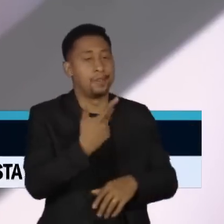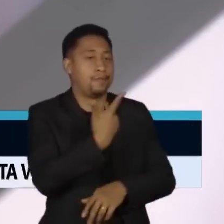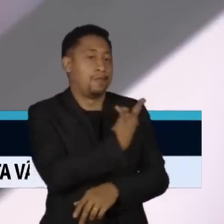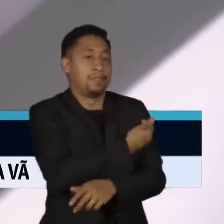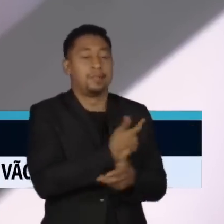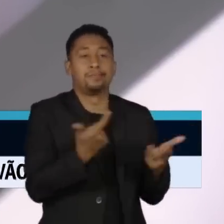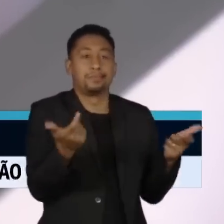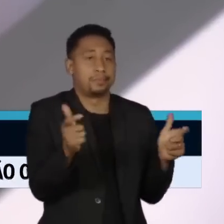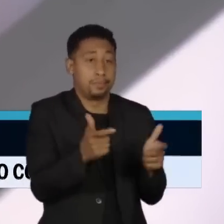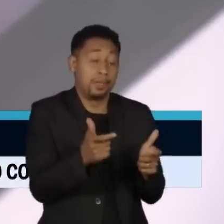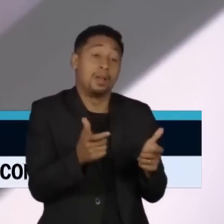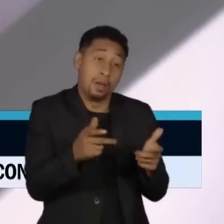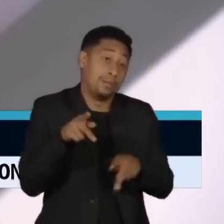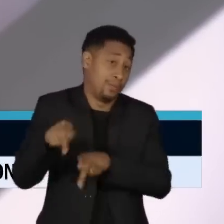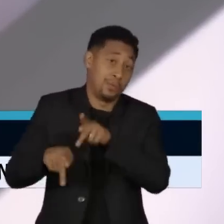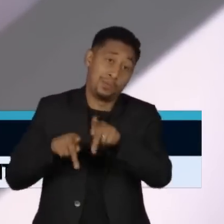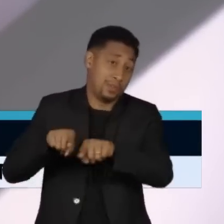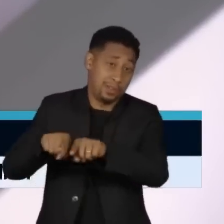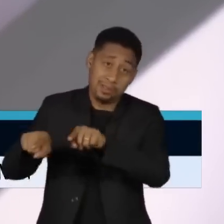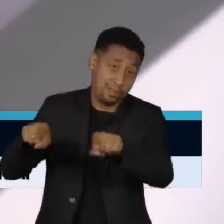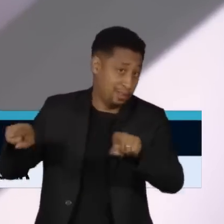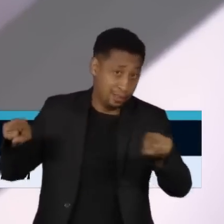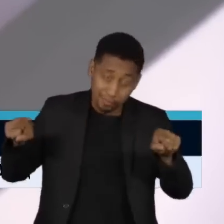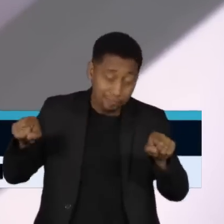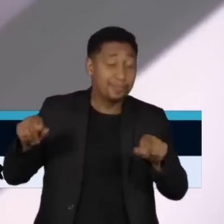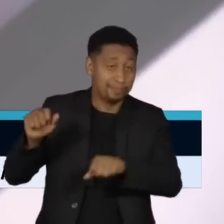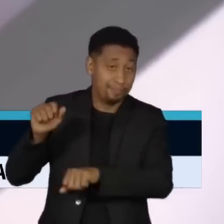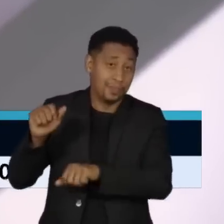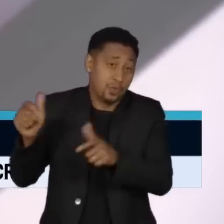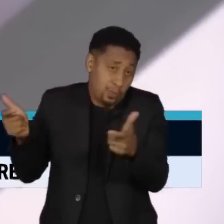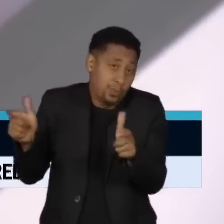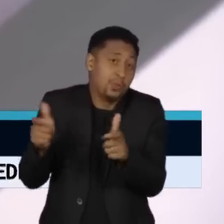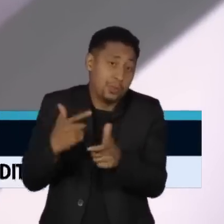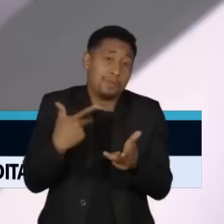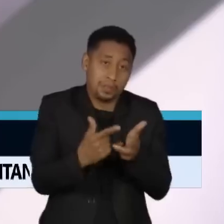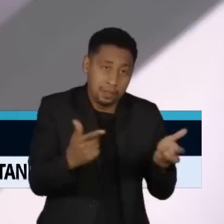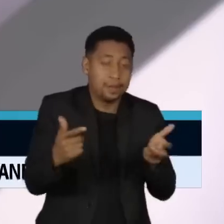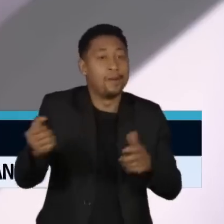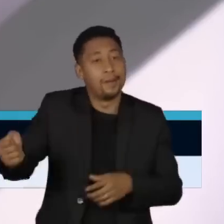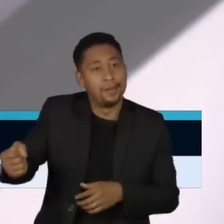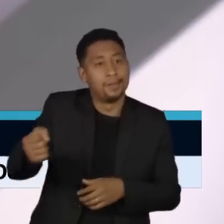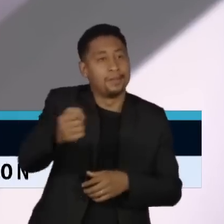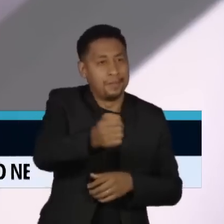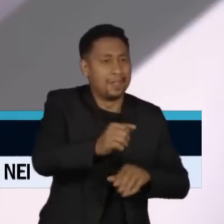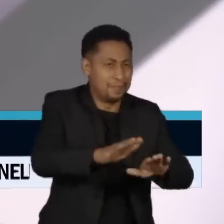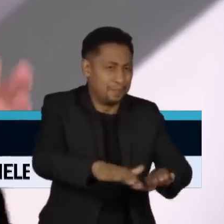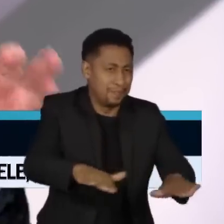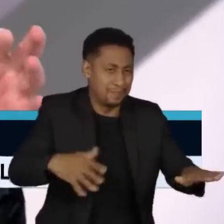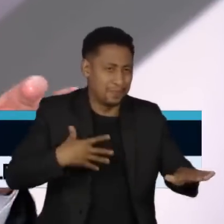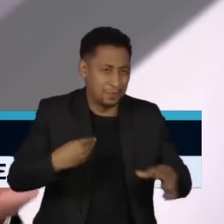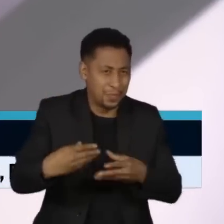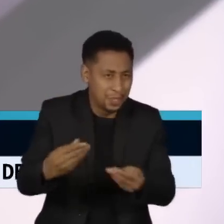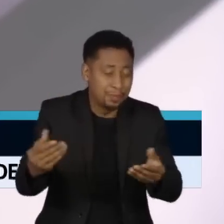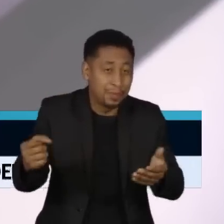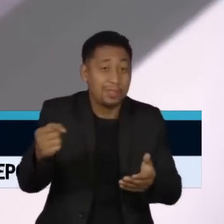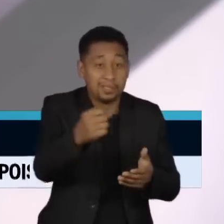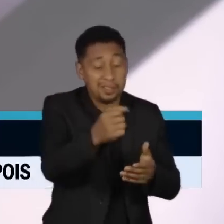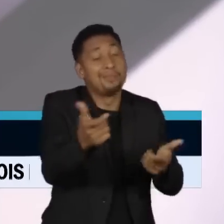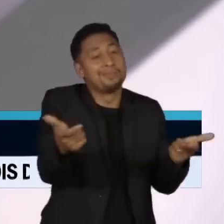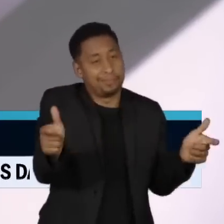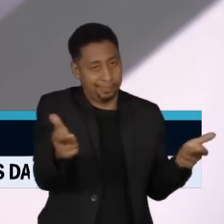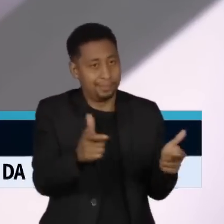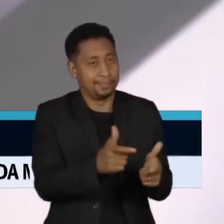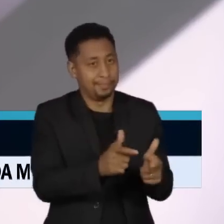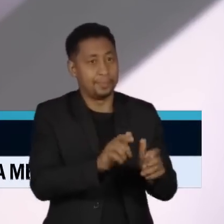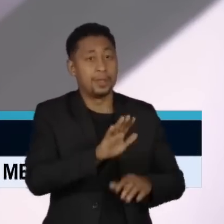os filhos não tava não levou mas eu queria chamar uma observação por um ponto que eu acho que é o importante nisso a pergunta é a seguinte pode